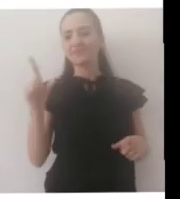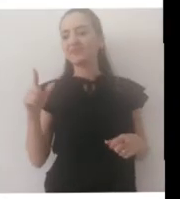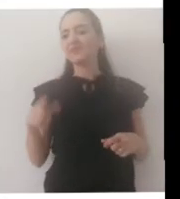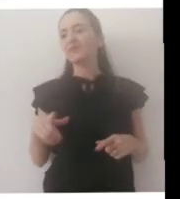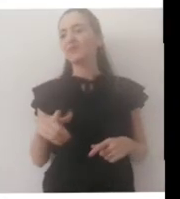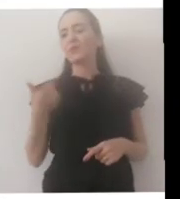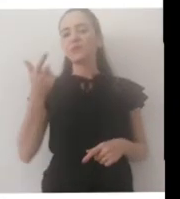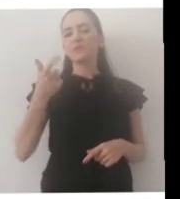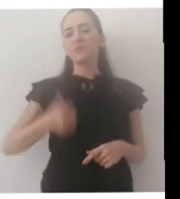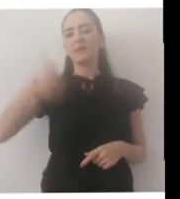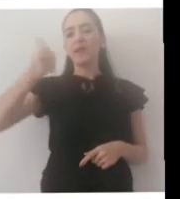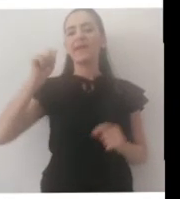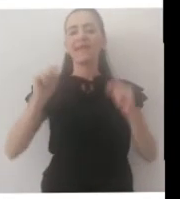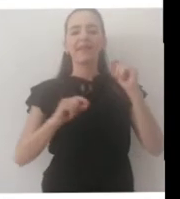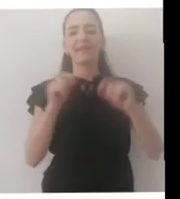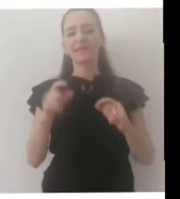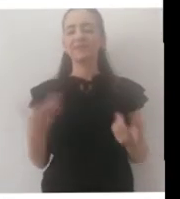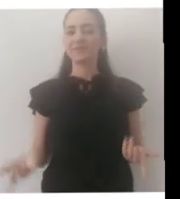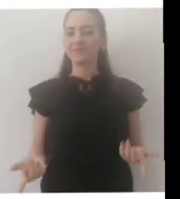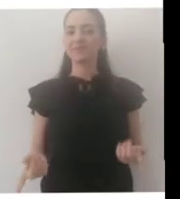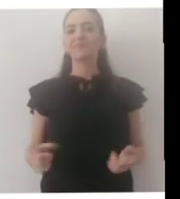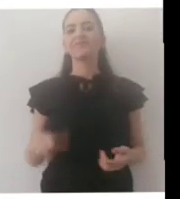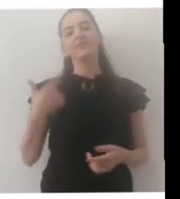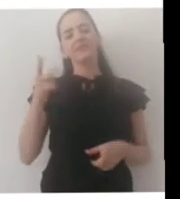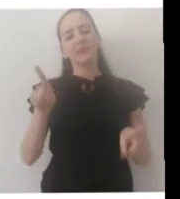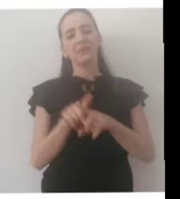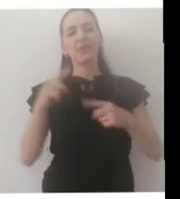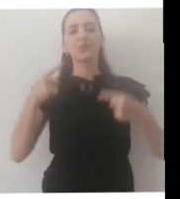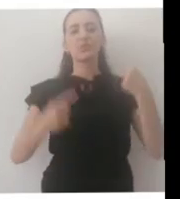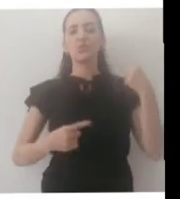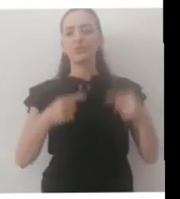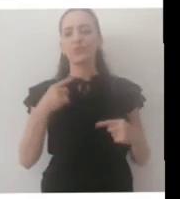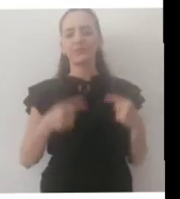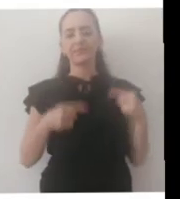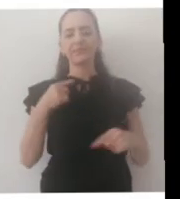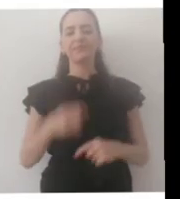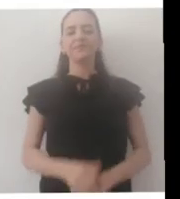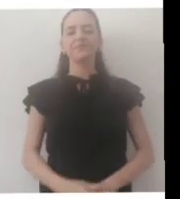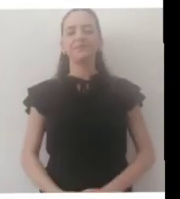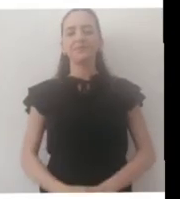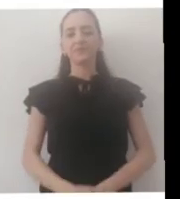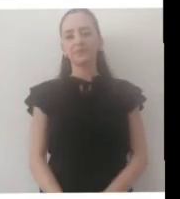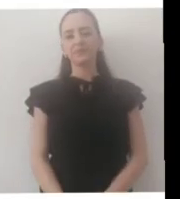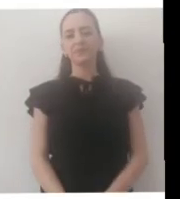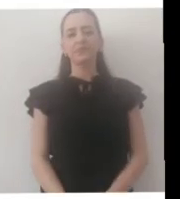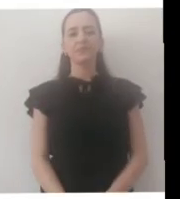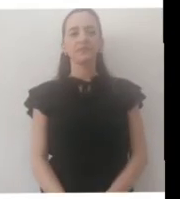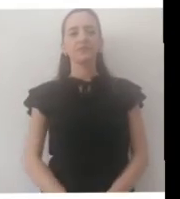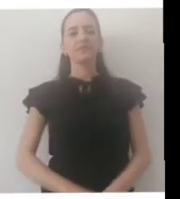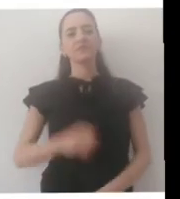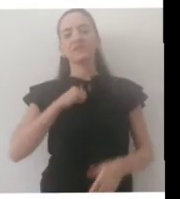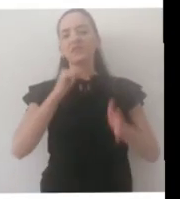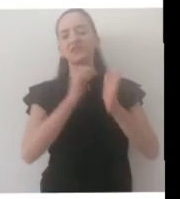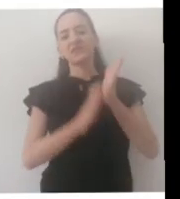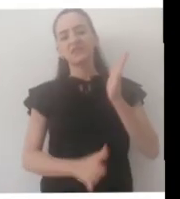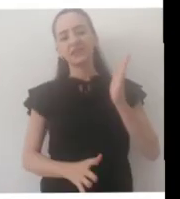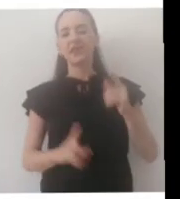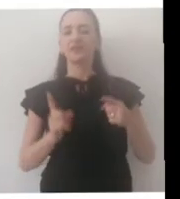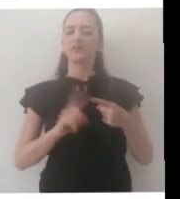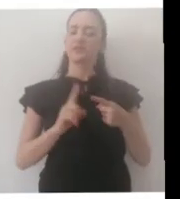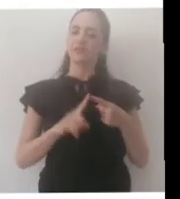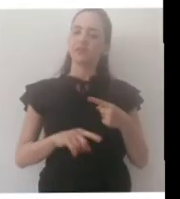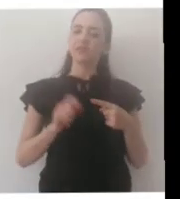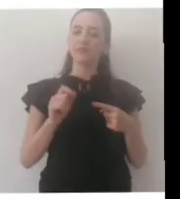da vida cotidiana que envolvem o número. Jogos. Então, existe 2 tipos de atividade para trabalhar o número em sala de